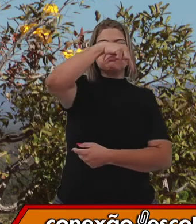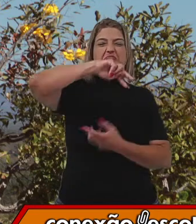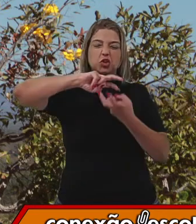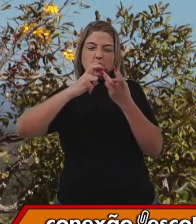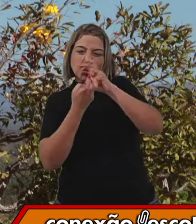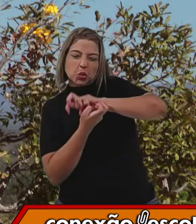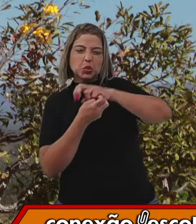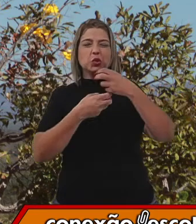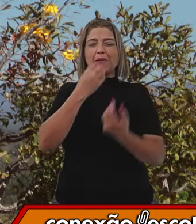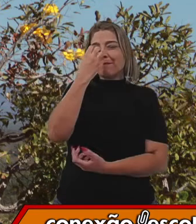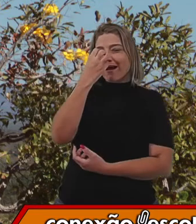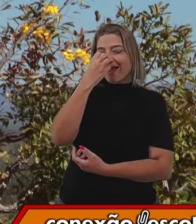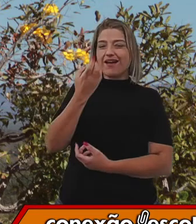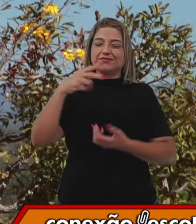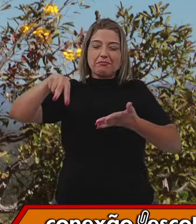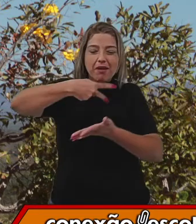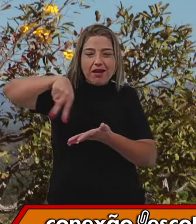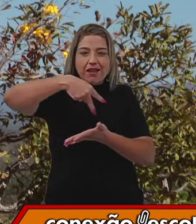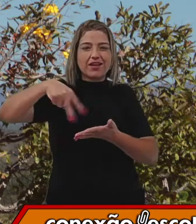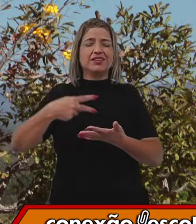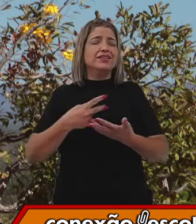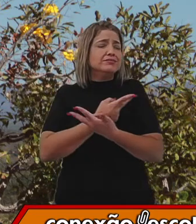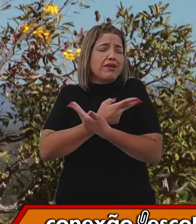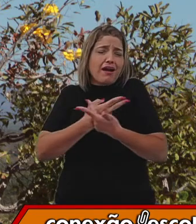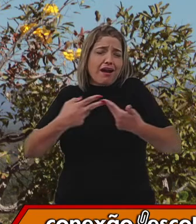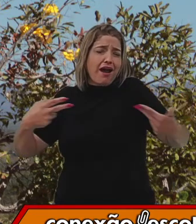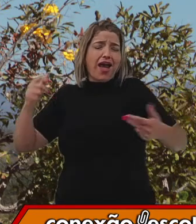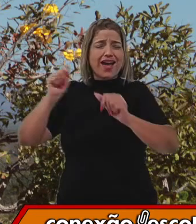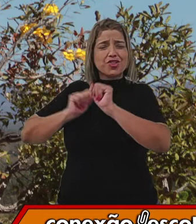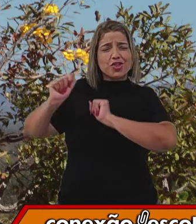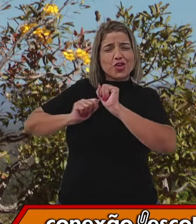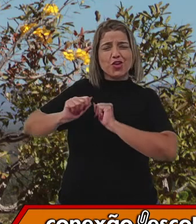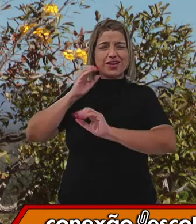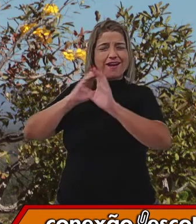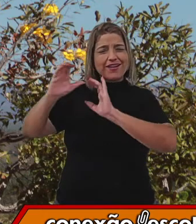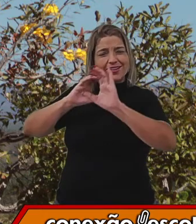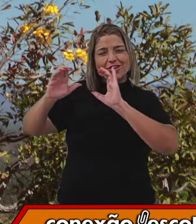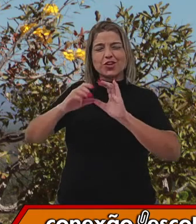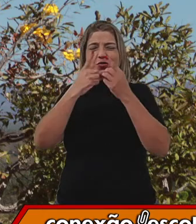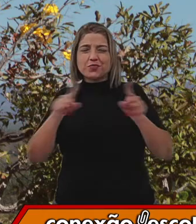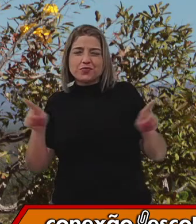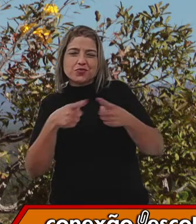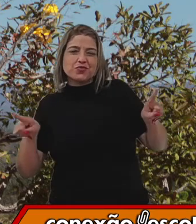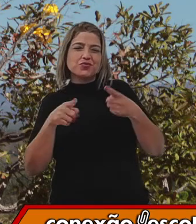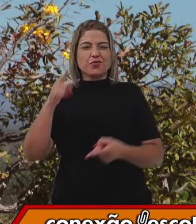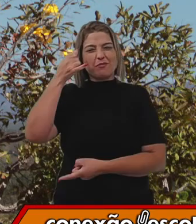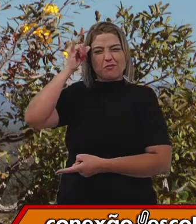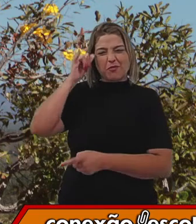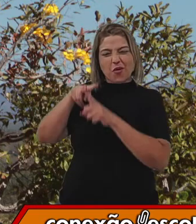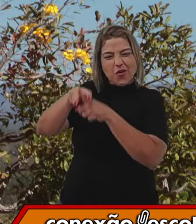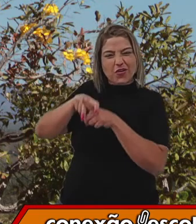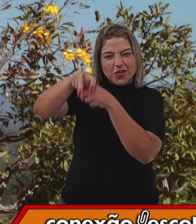contorcionistas, palhaços, bailarinos, acróbatas, atores, atrizes, cantores, músicos, toureiros,